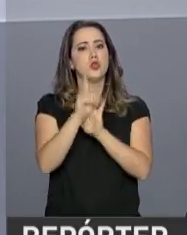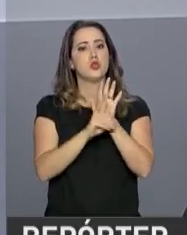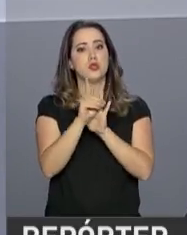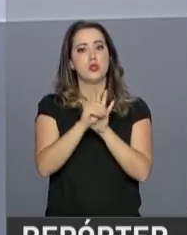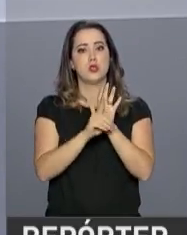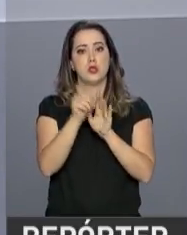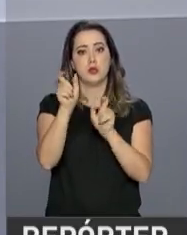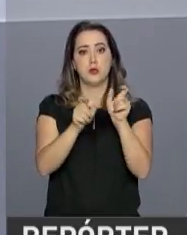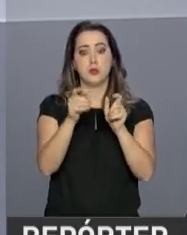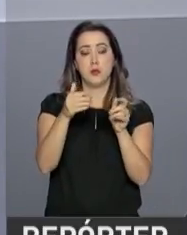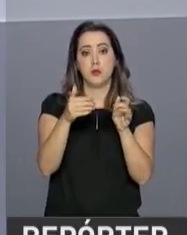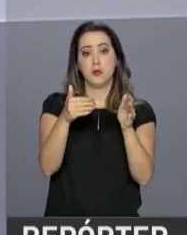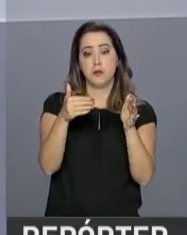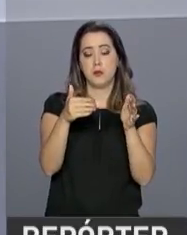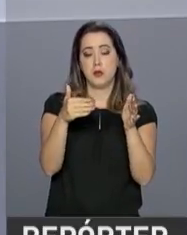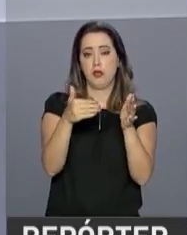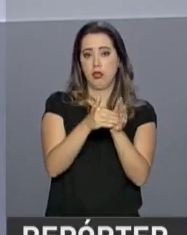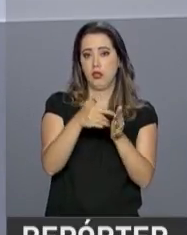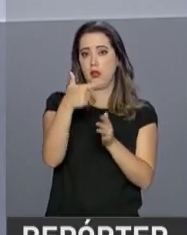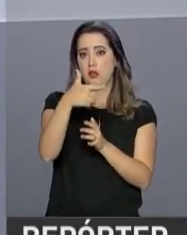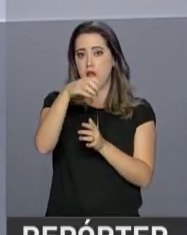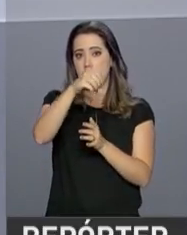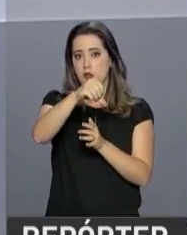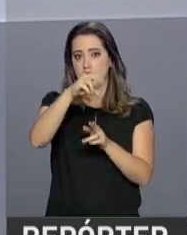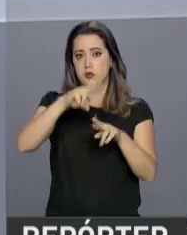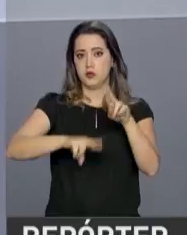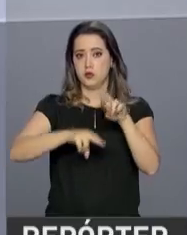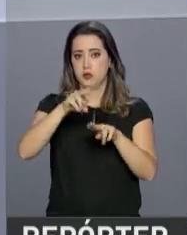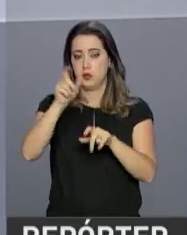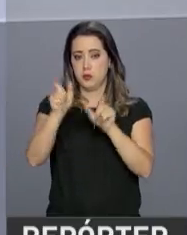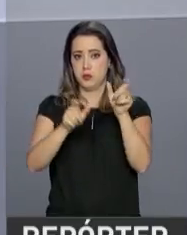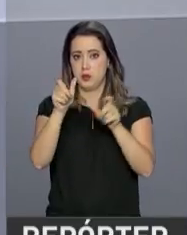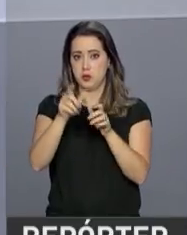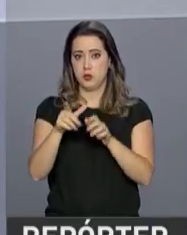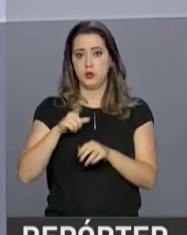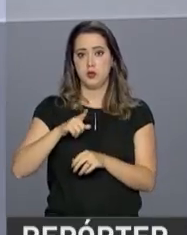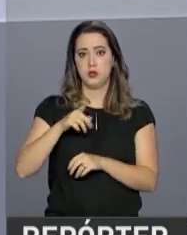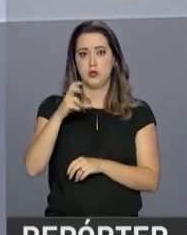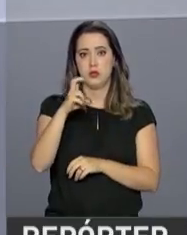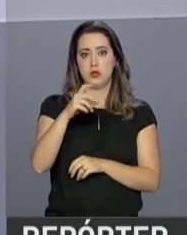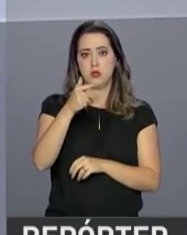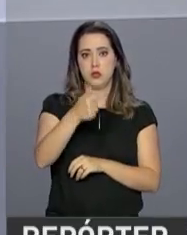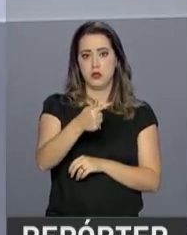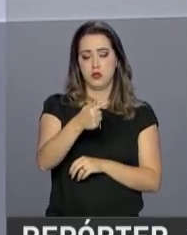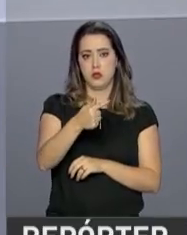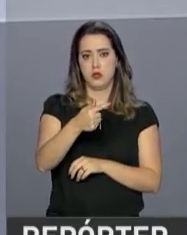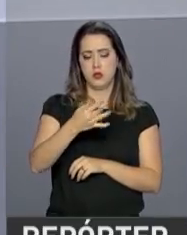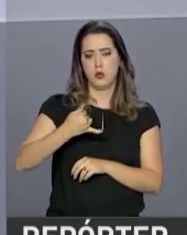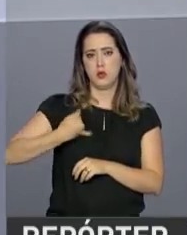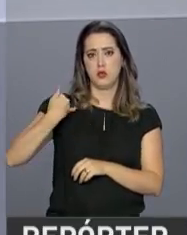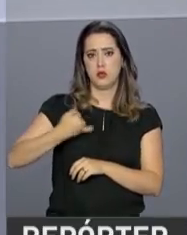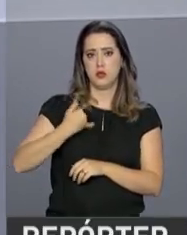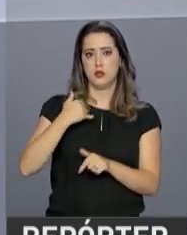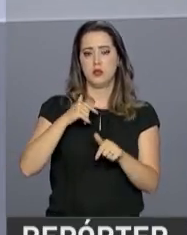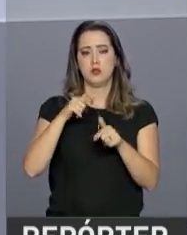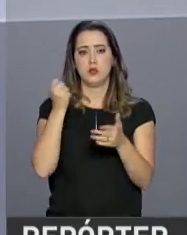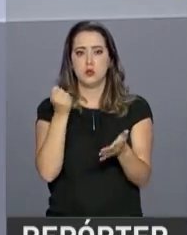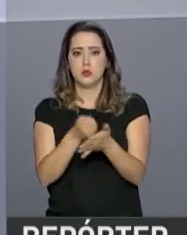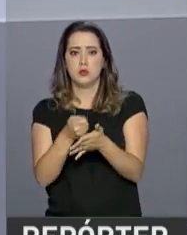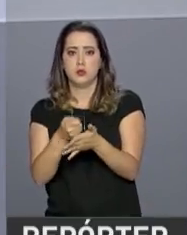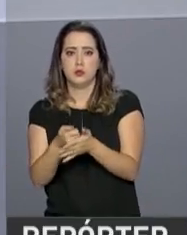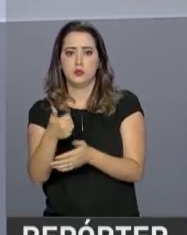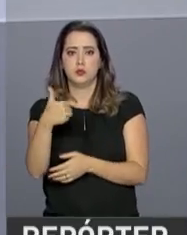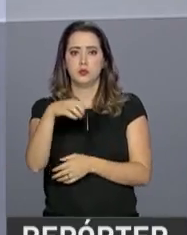de junho trabalhadores a partir de 57 anos de organizações públicas e privadas que contribuíram entre